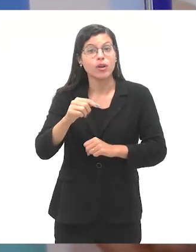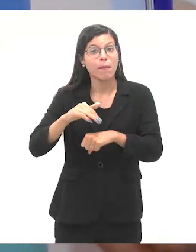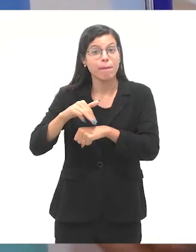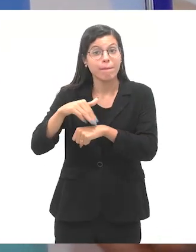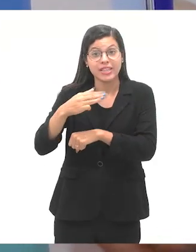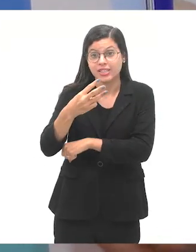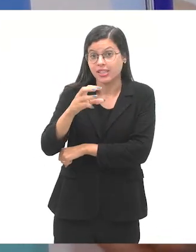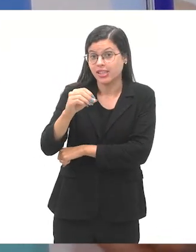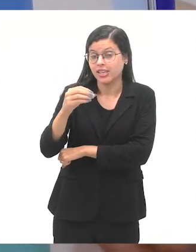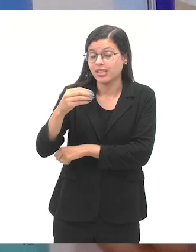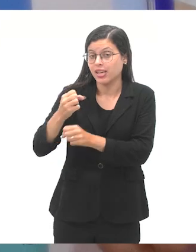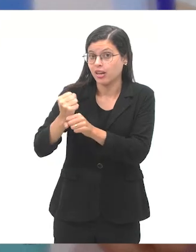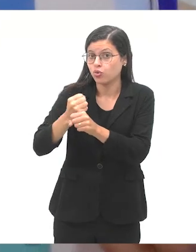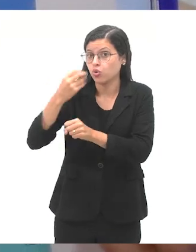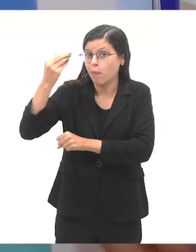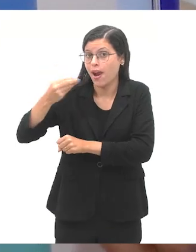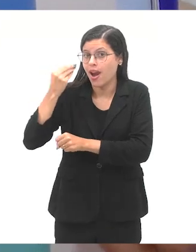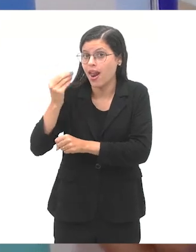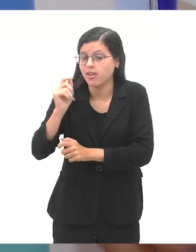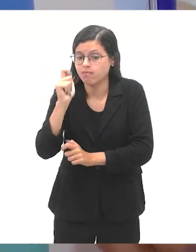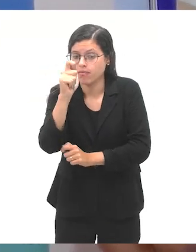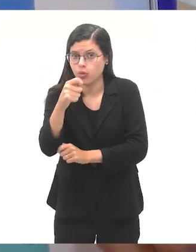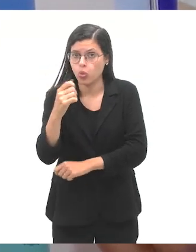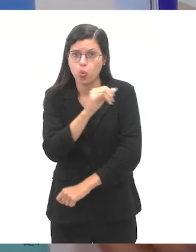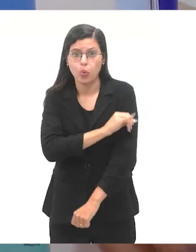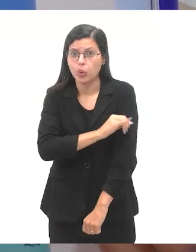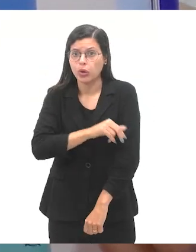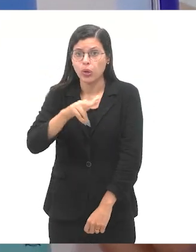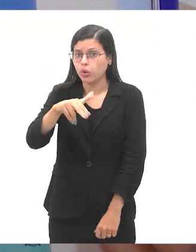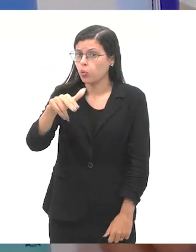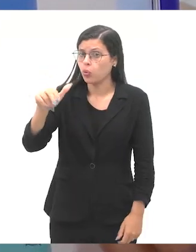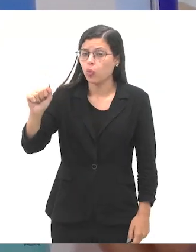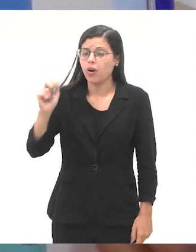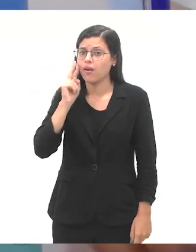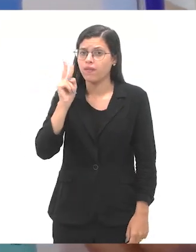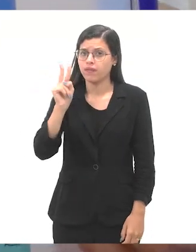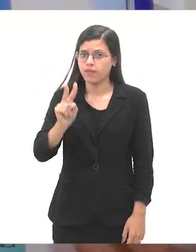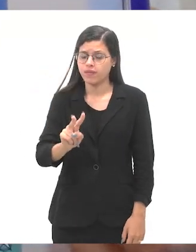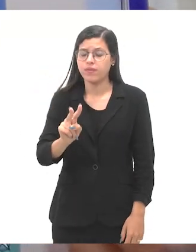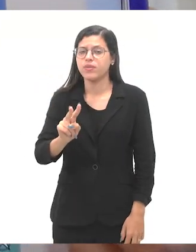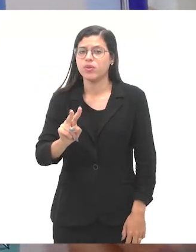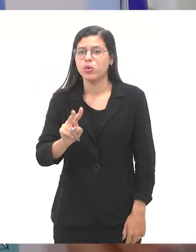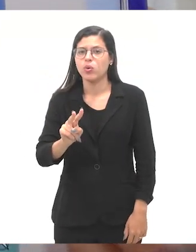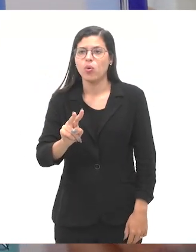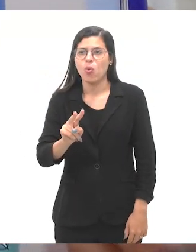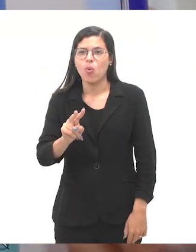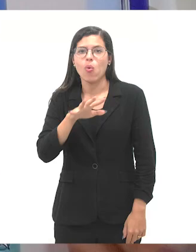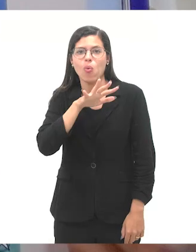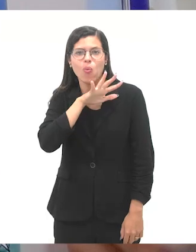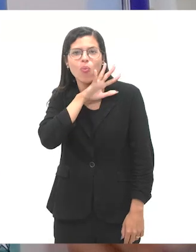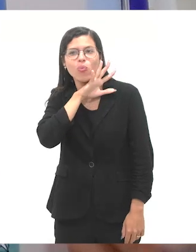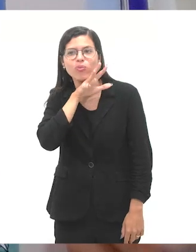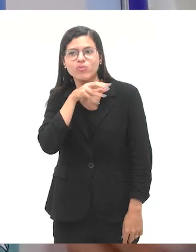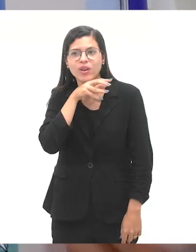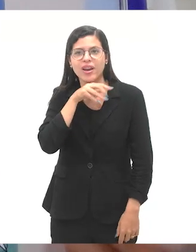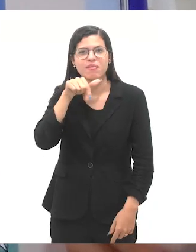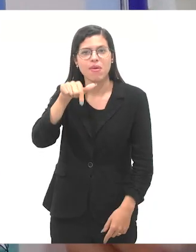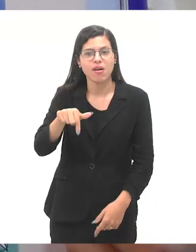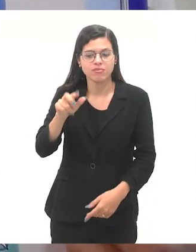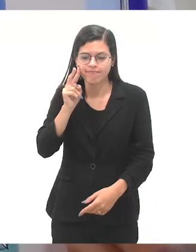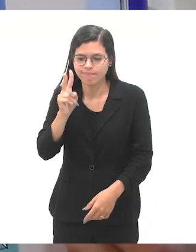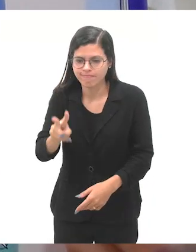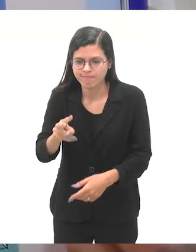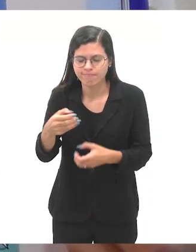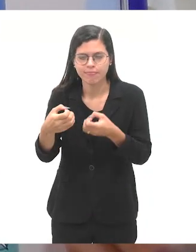mais de 30 anos aí pescando no Rio de Janeiro e ele nunca tinha visto, sequer visto, né? Muito menos um bicho emalhar assim na